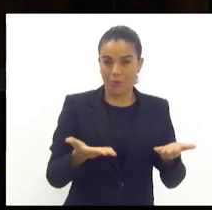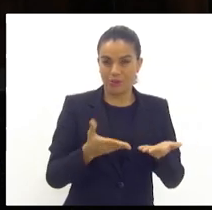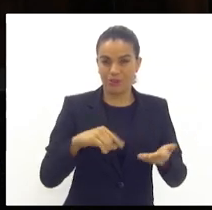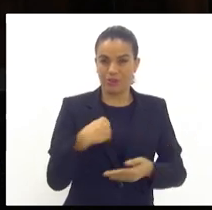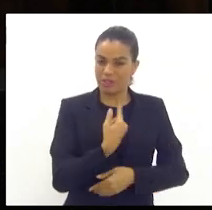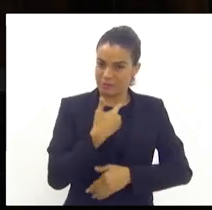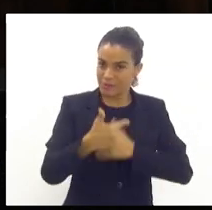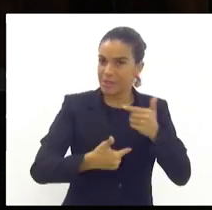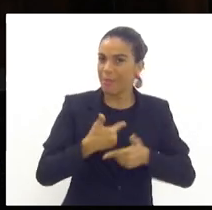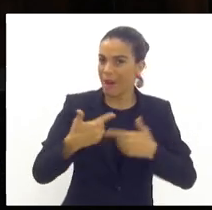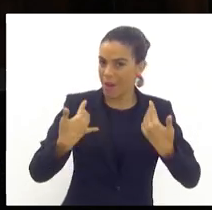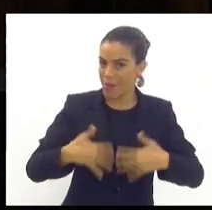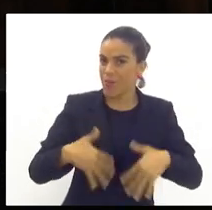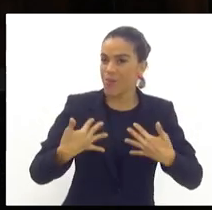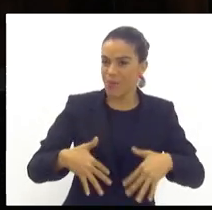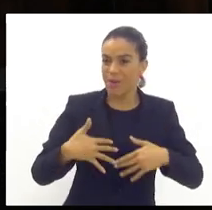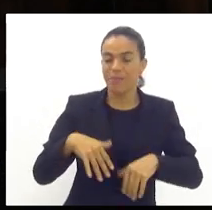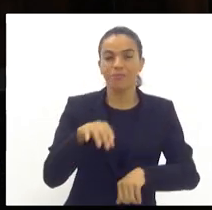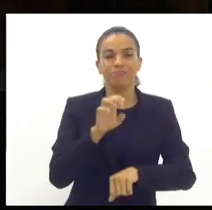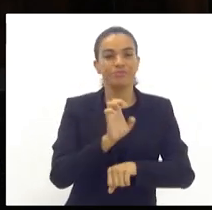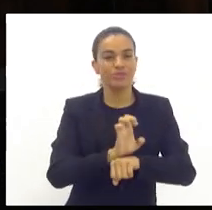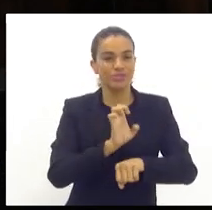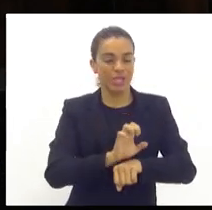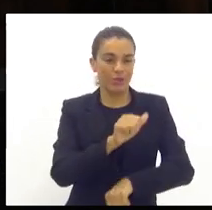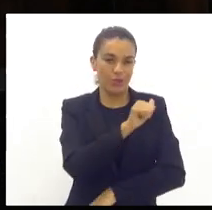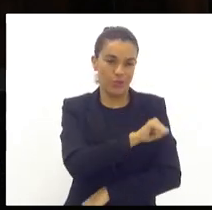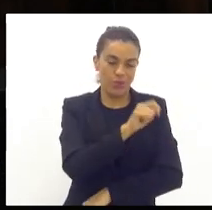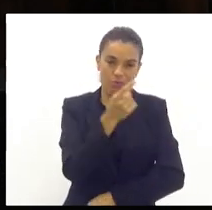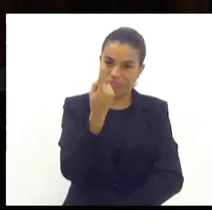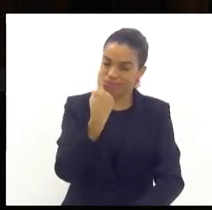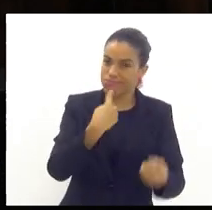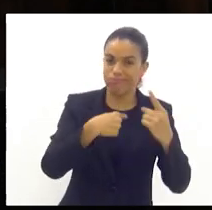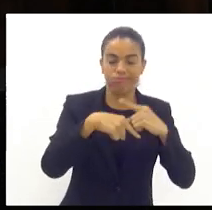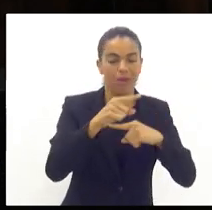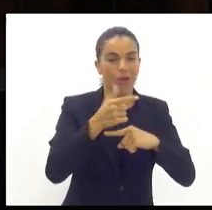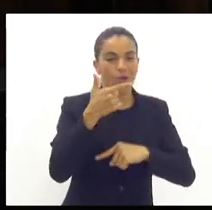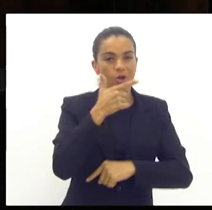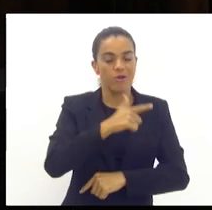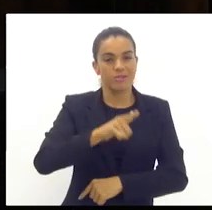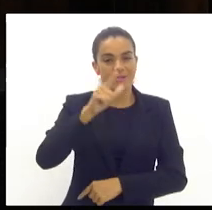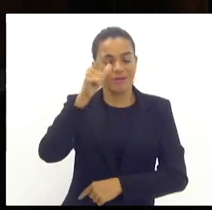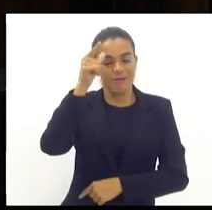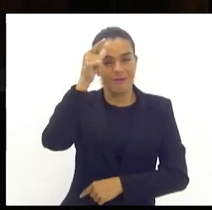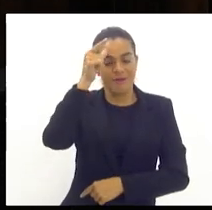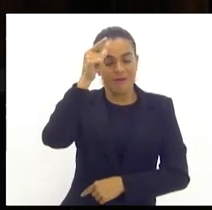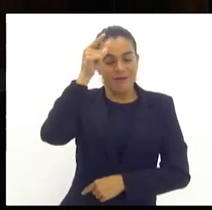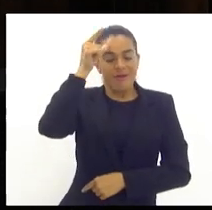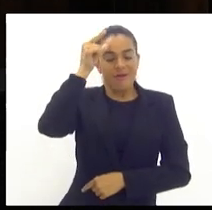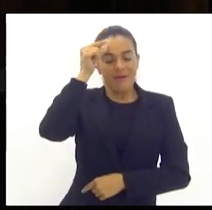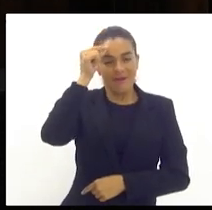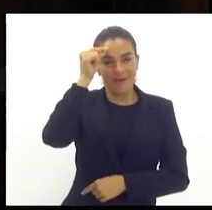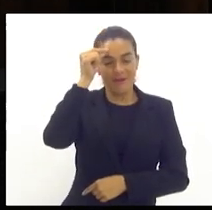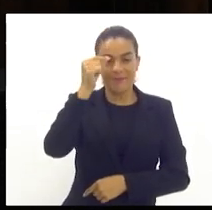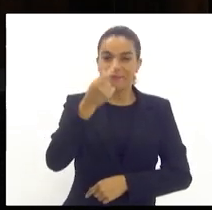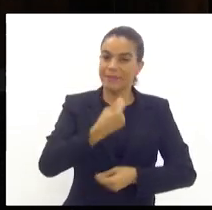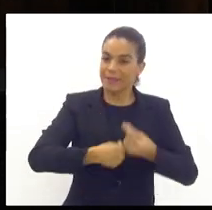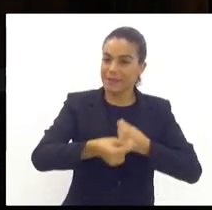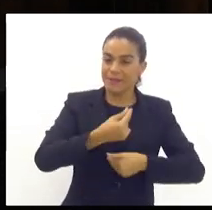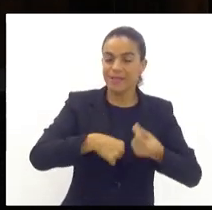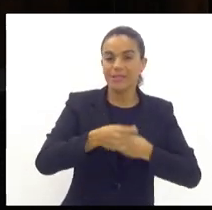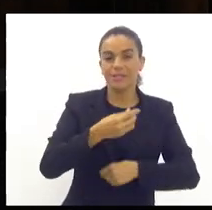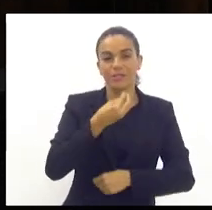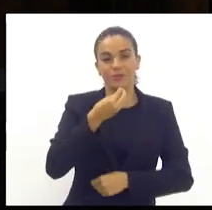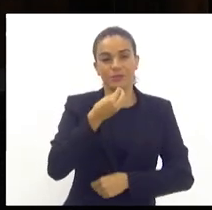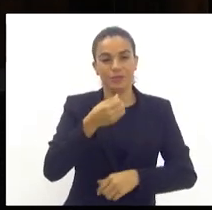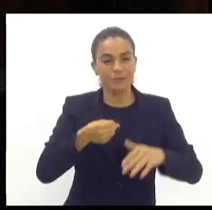trabalhar muito para que o Estado do Rio de Janeiro volte a respirar trazendo vida e oportunidade de